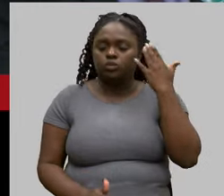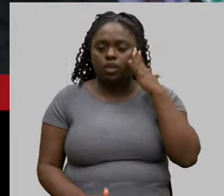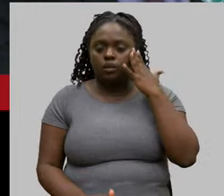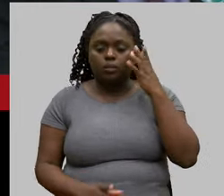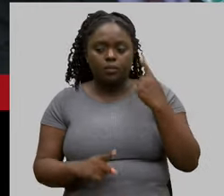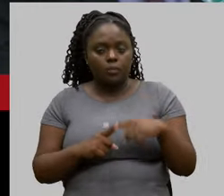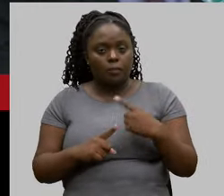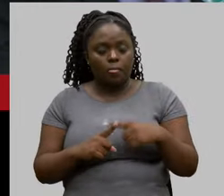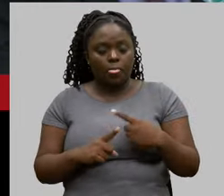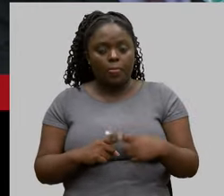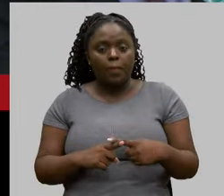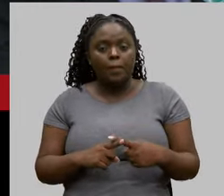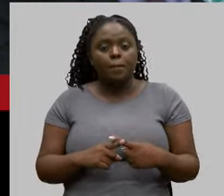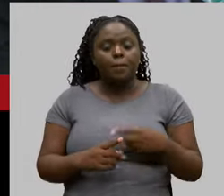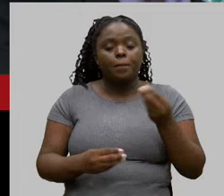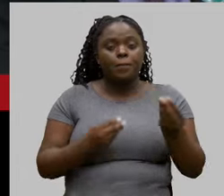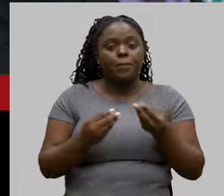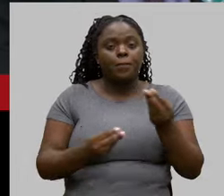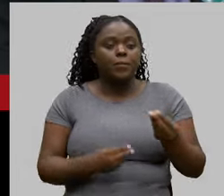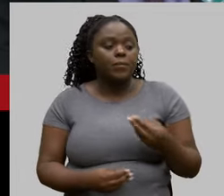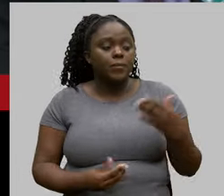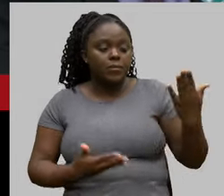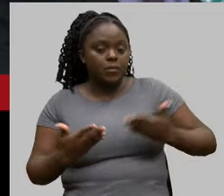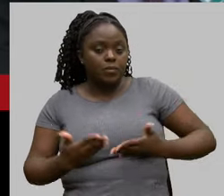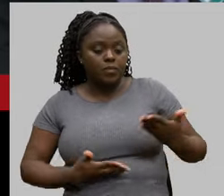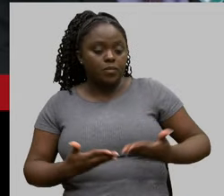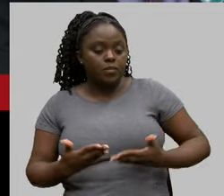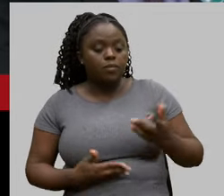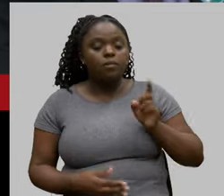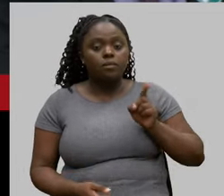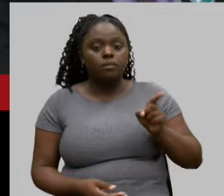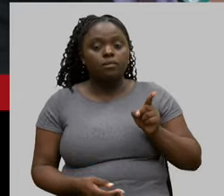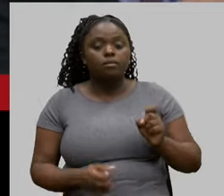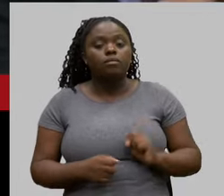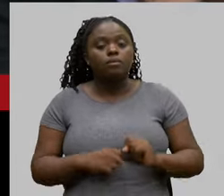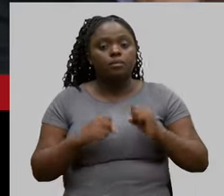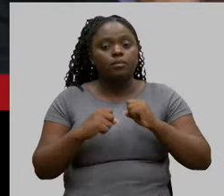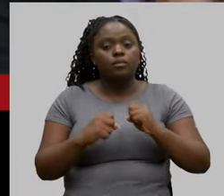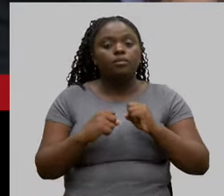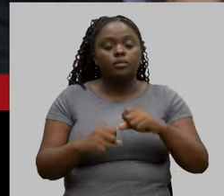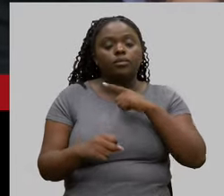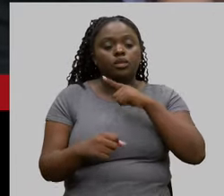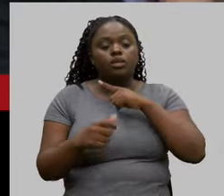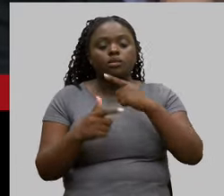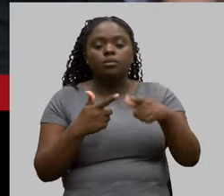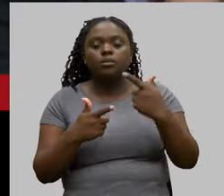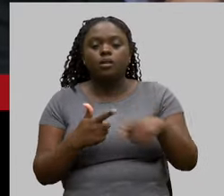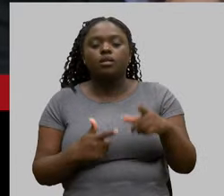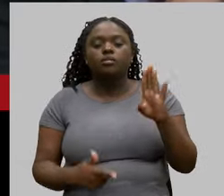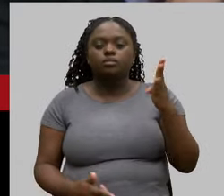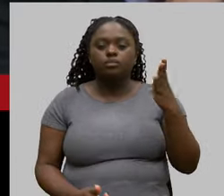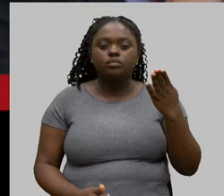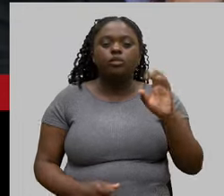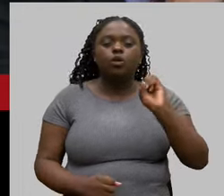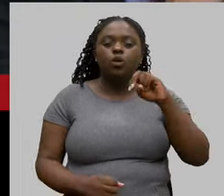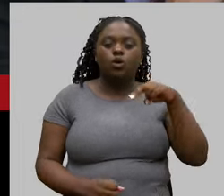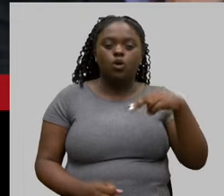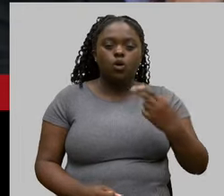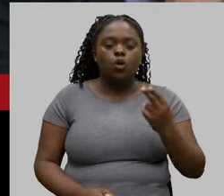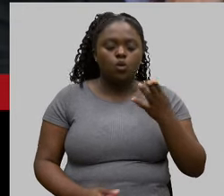como este servidor que tá ali sujeito a condições biológicas ou ou físicas